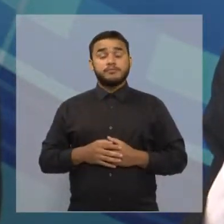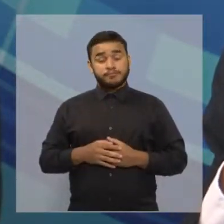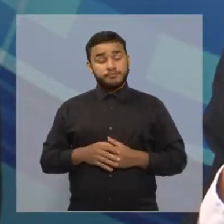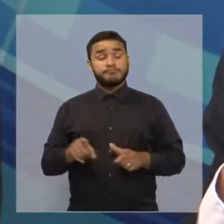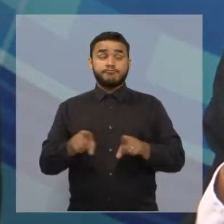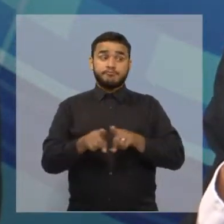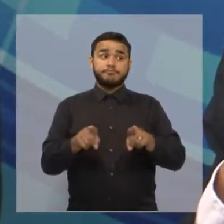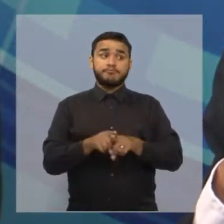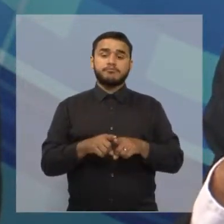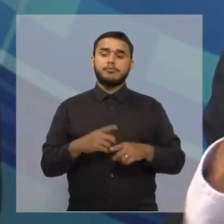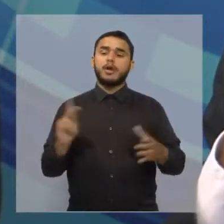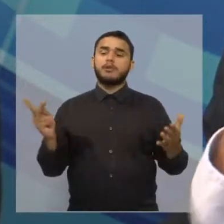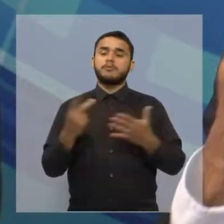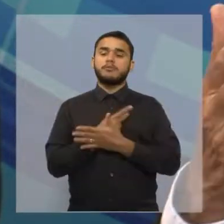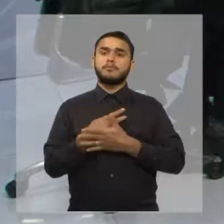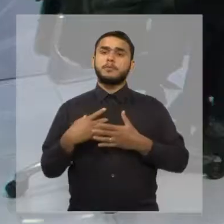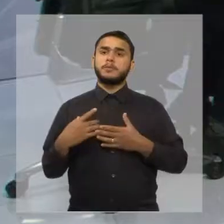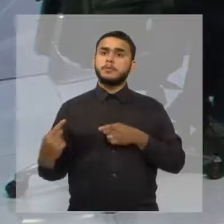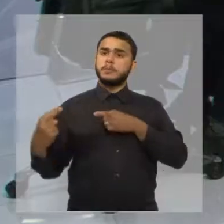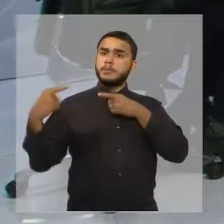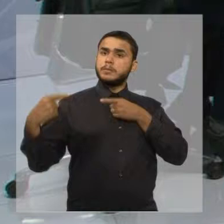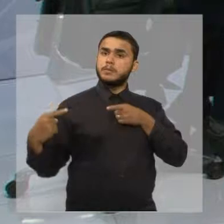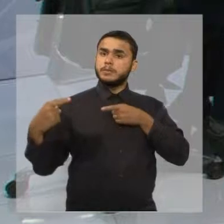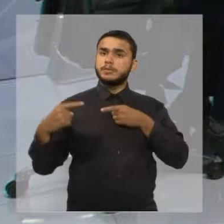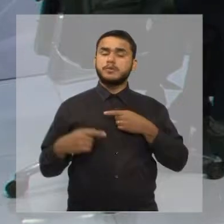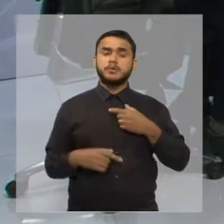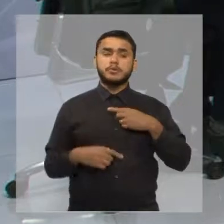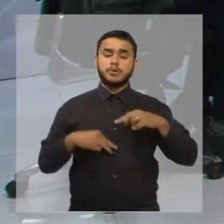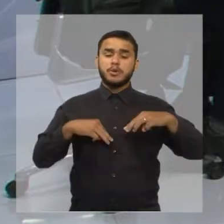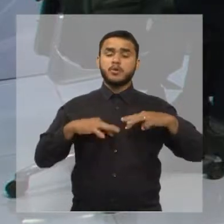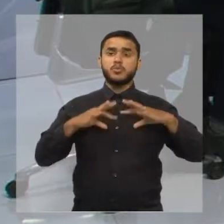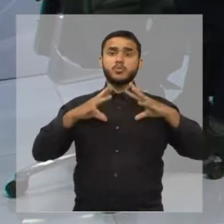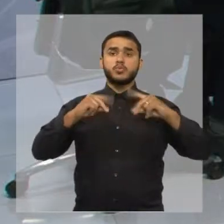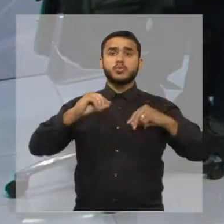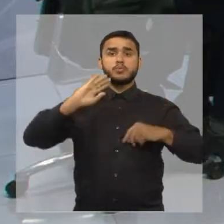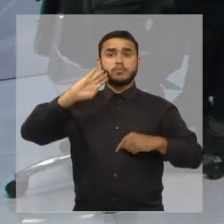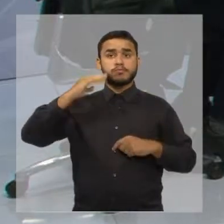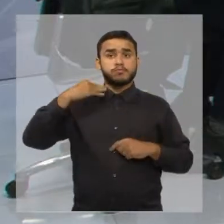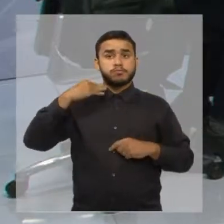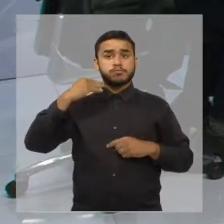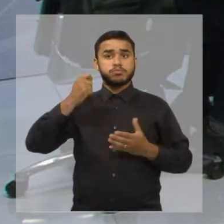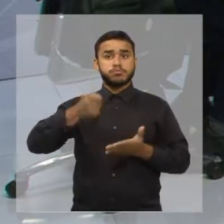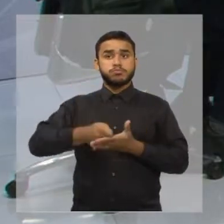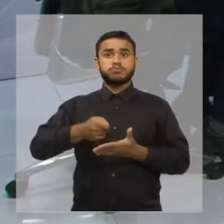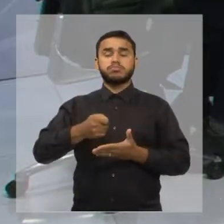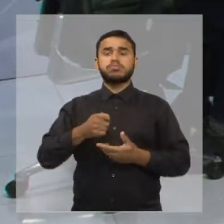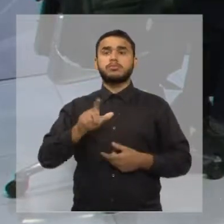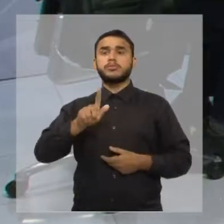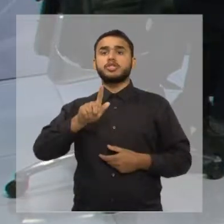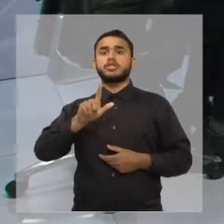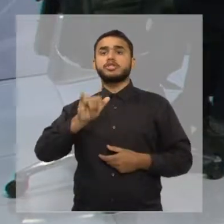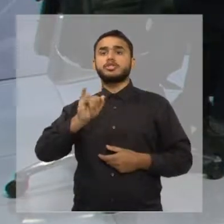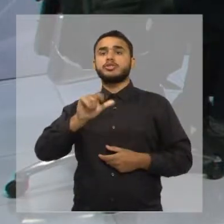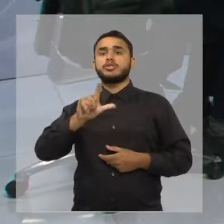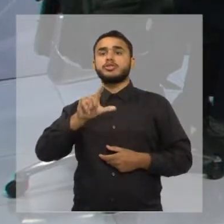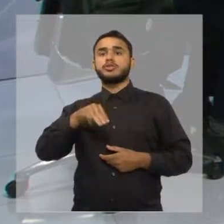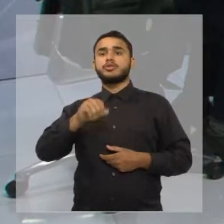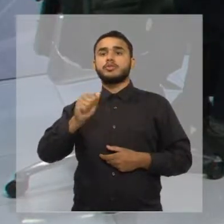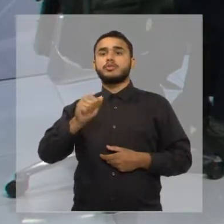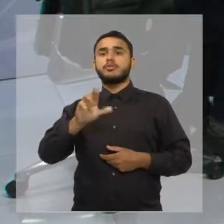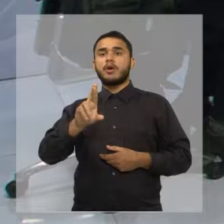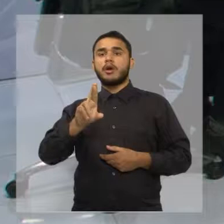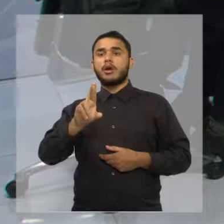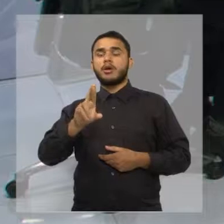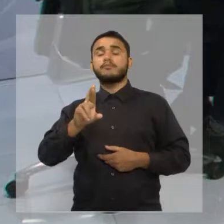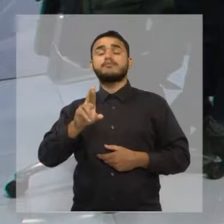de interesse de ministros como Gilmar Mendes, que tem julgado coisas de parentes, de afins, de